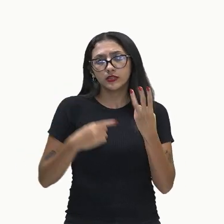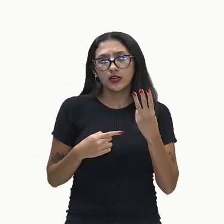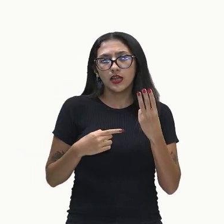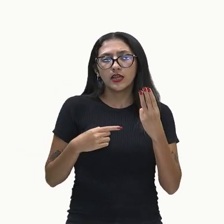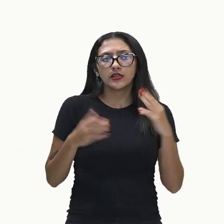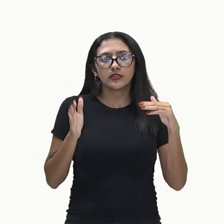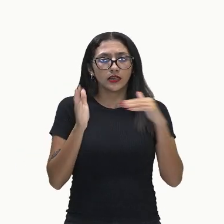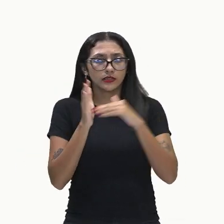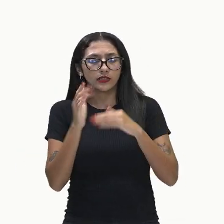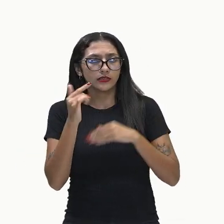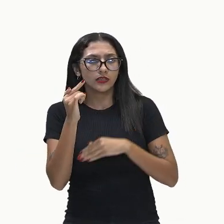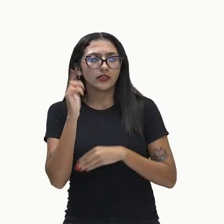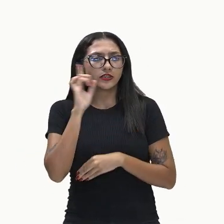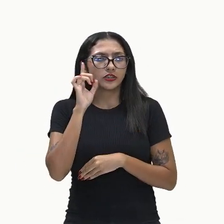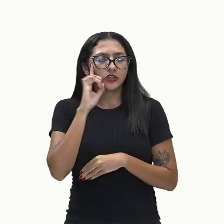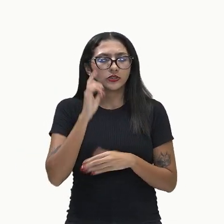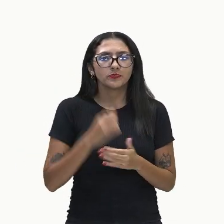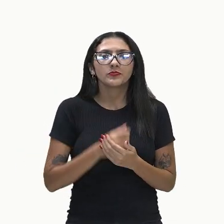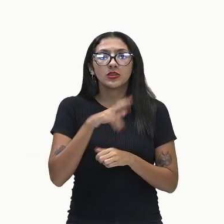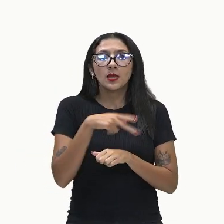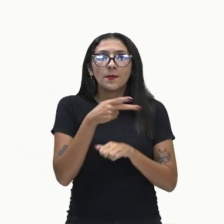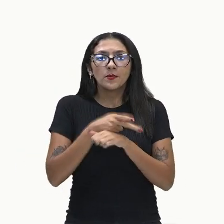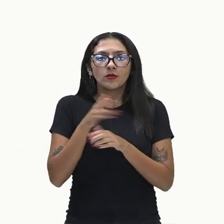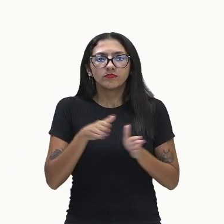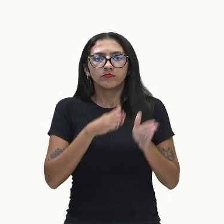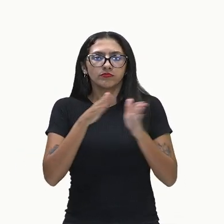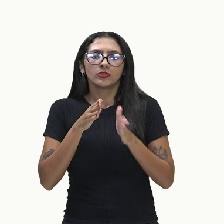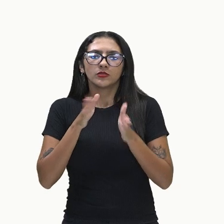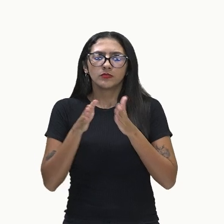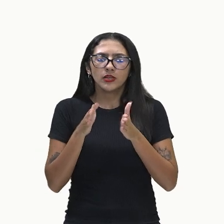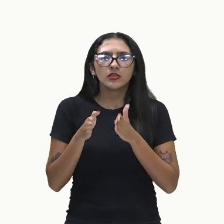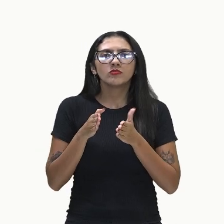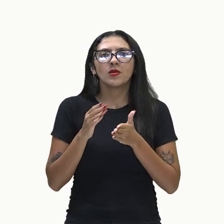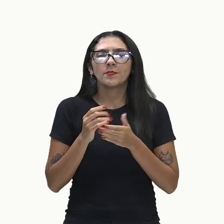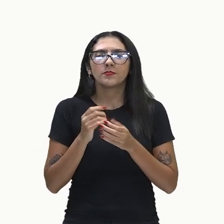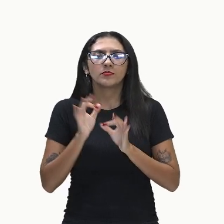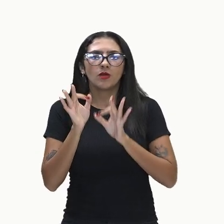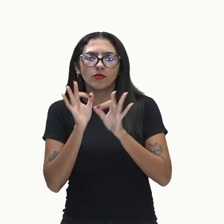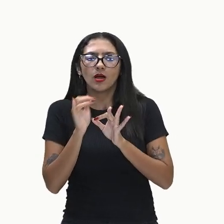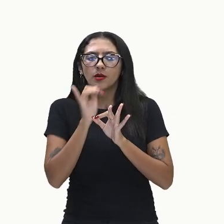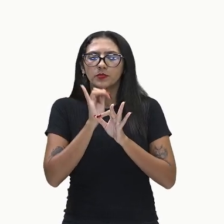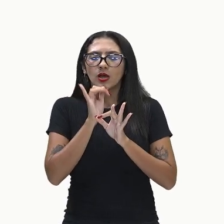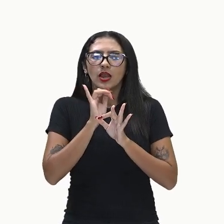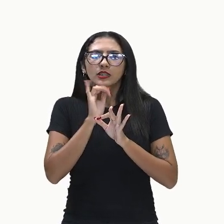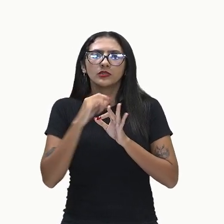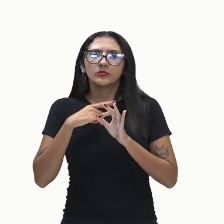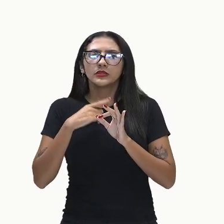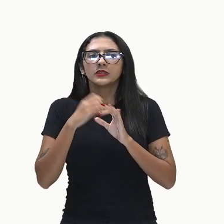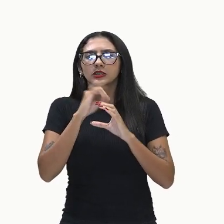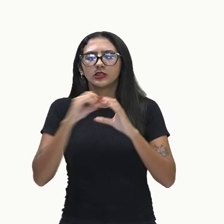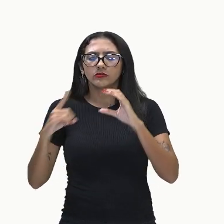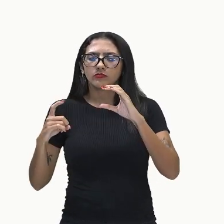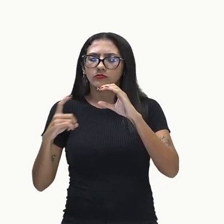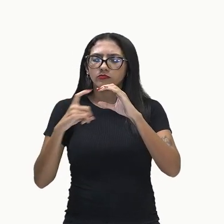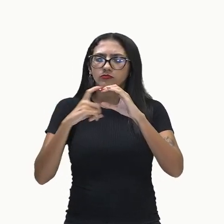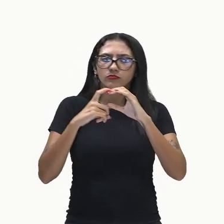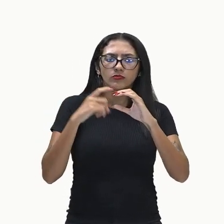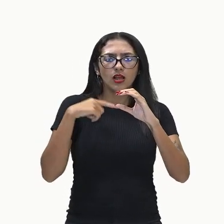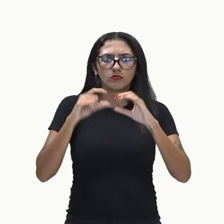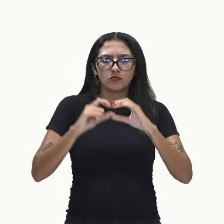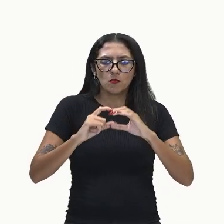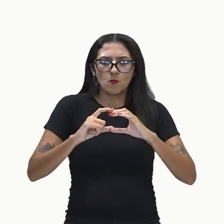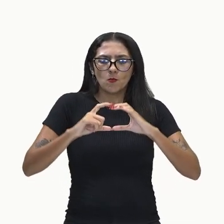se prepara para engravidar. Ele se prepara todo mês para o processo de gestação. A parede dele cresce, ela fica